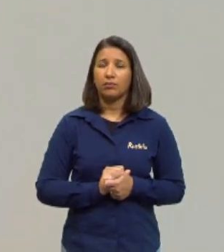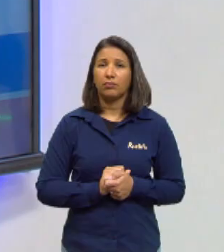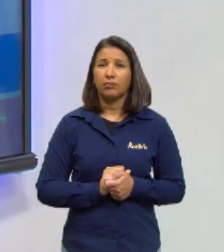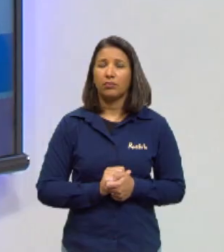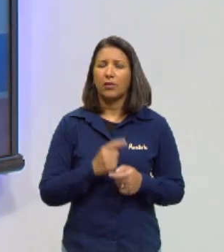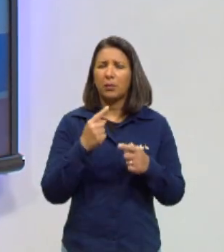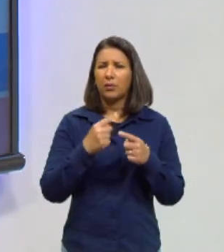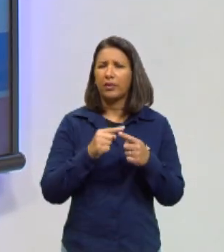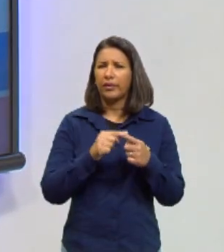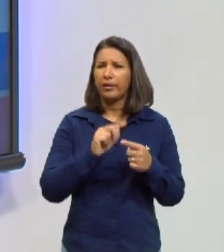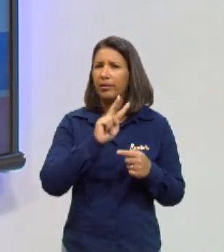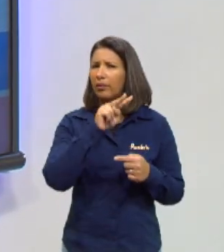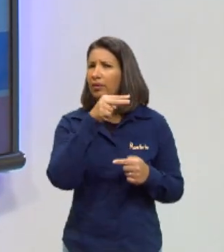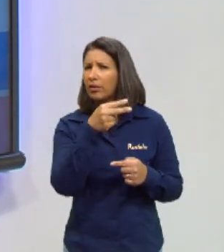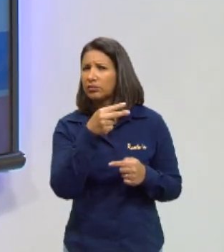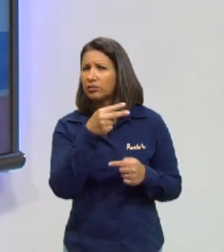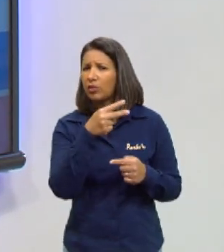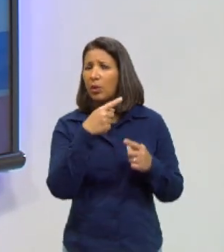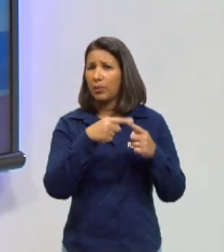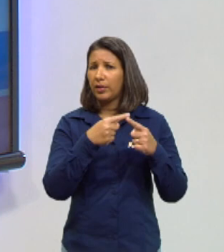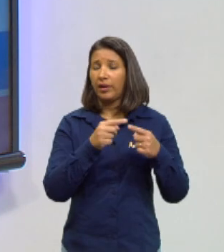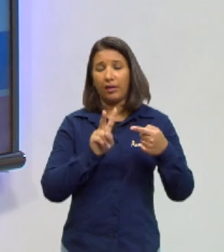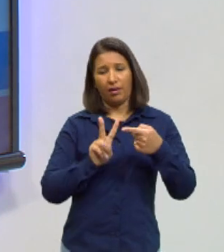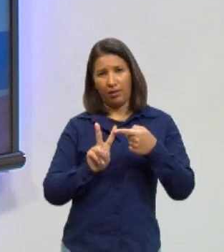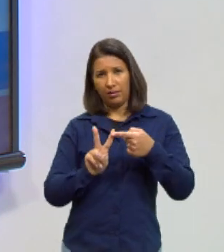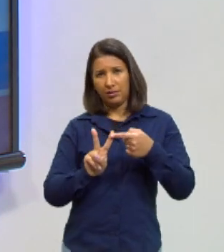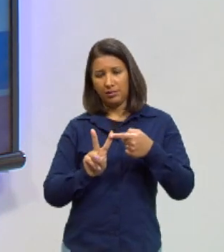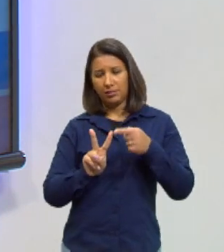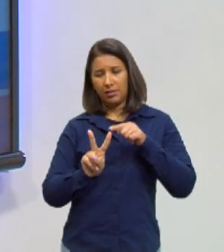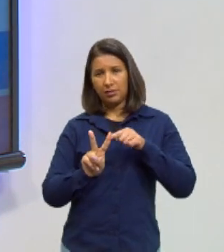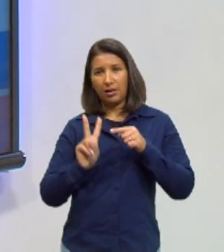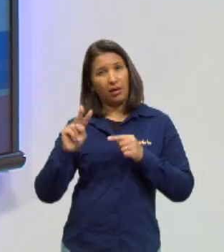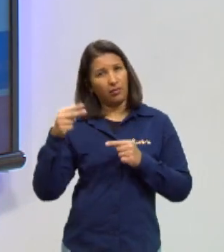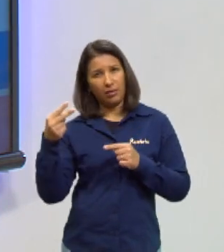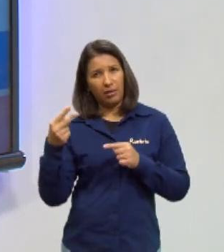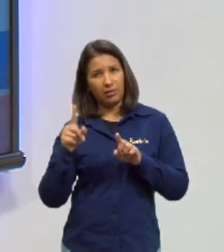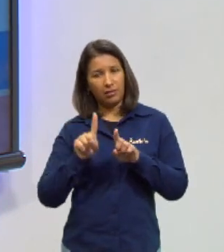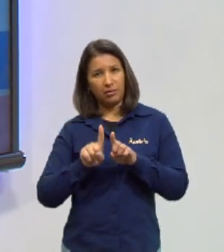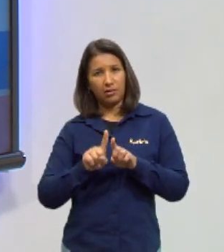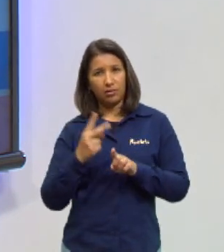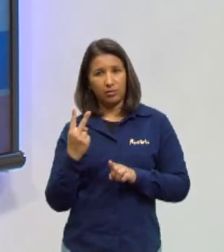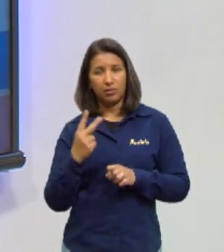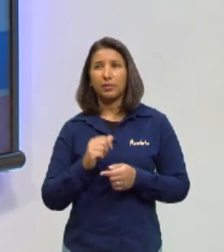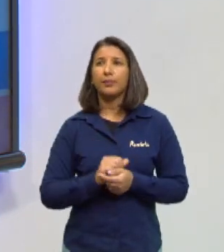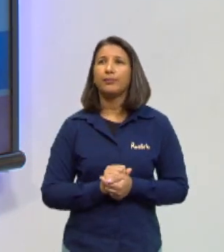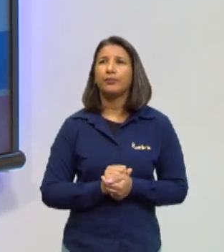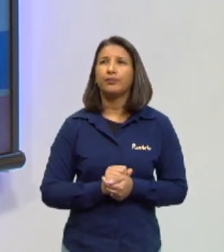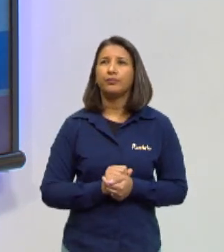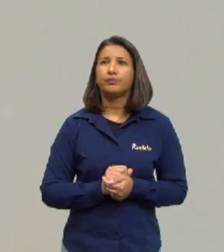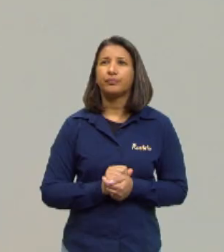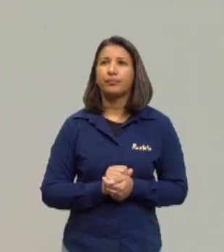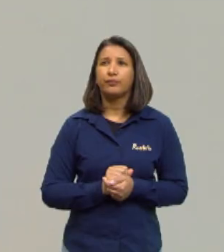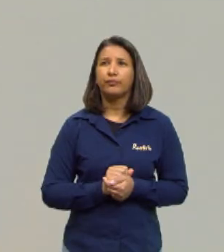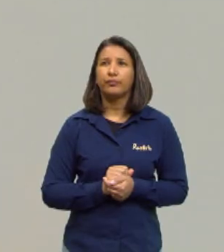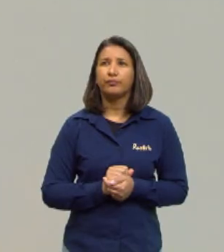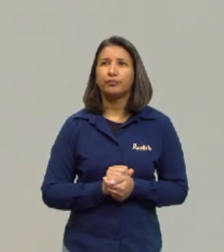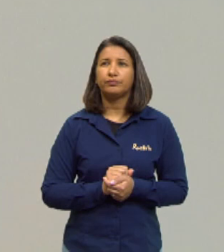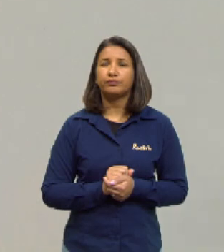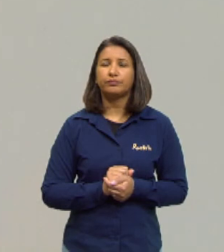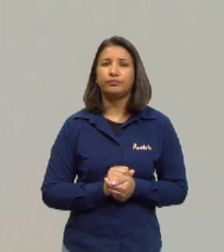Motivo de elevar ao quadrado? Porque a raiz é quadrada. No momento em que nós elevarmos ao quadrado, eu já consigo,